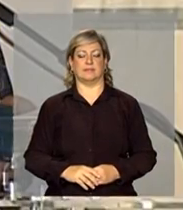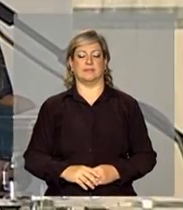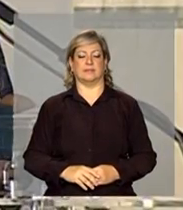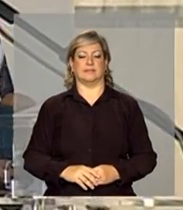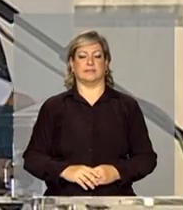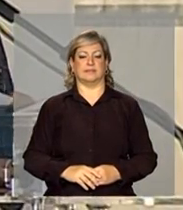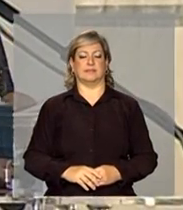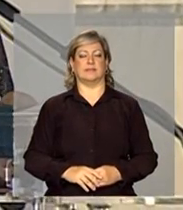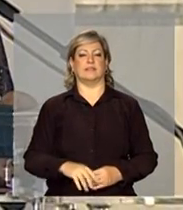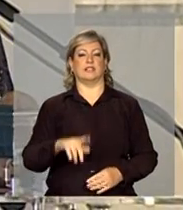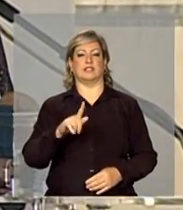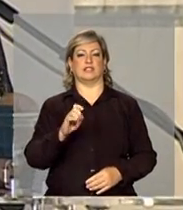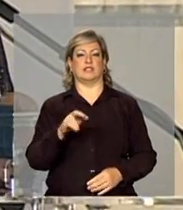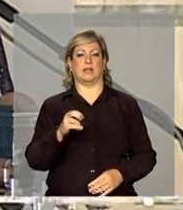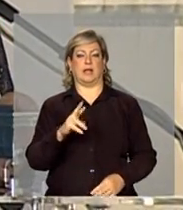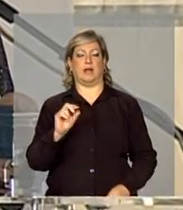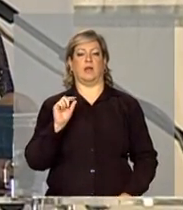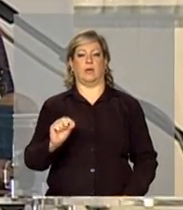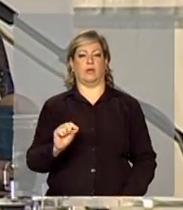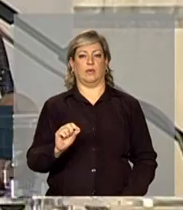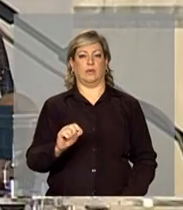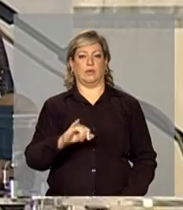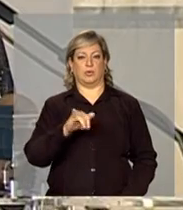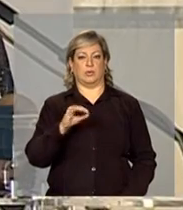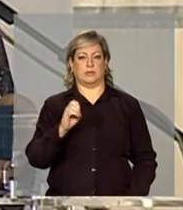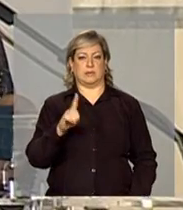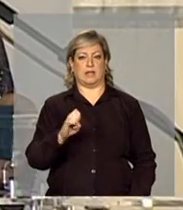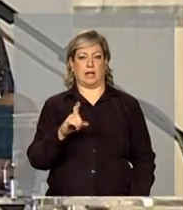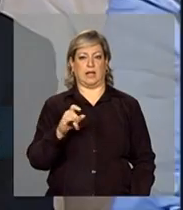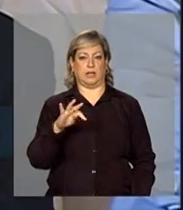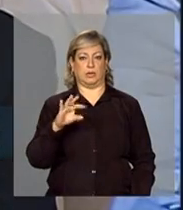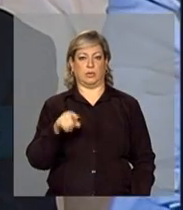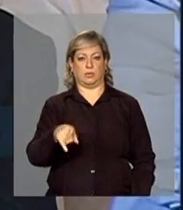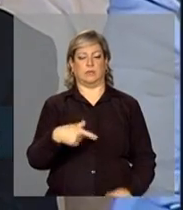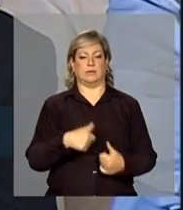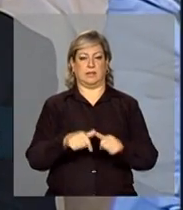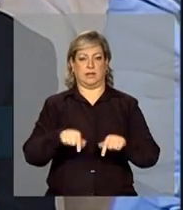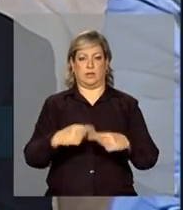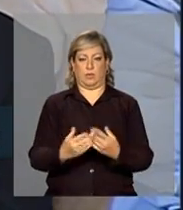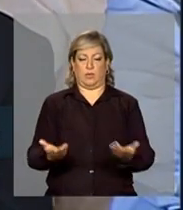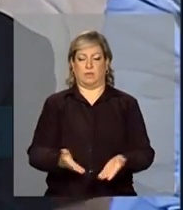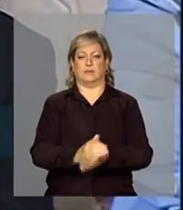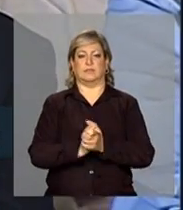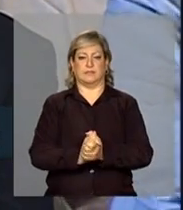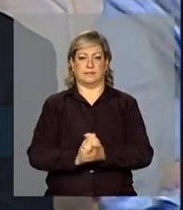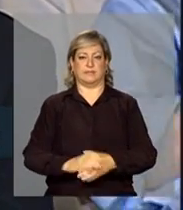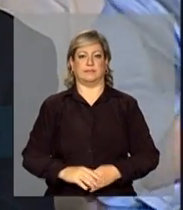o general do Gabinete de Segurança Institucional, José Elito.